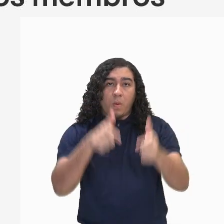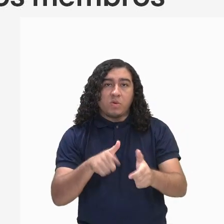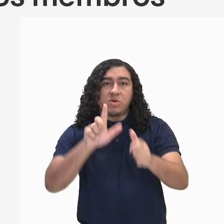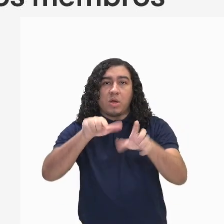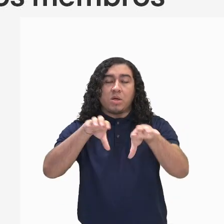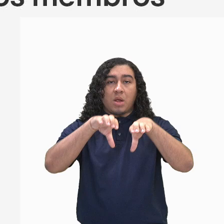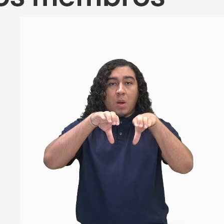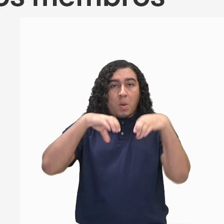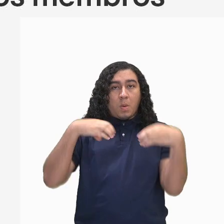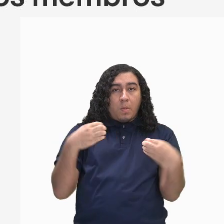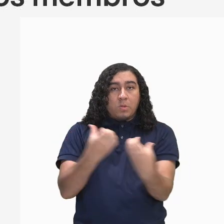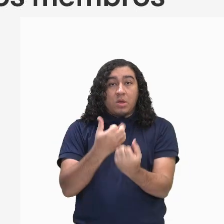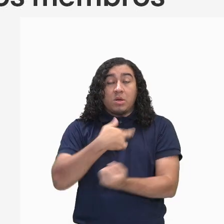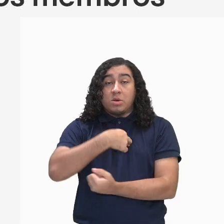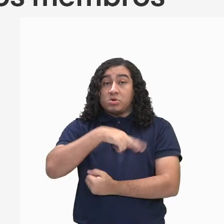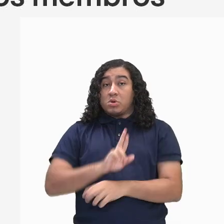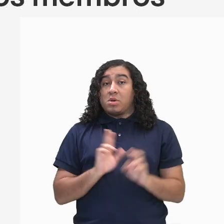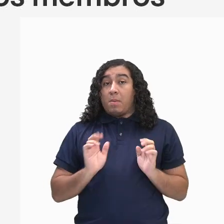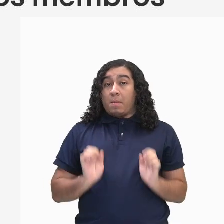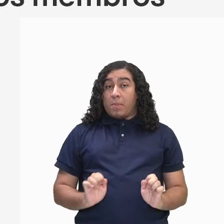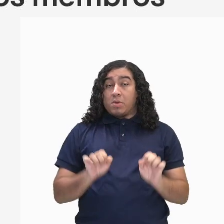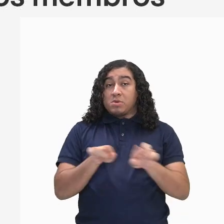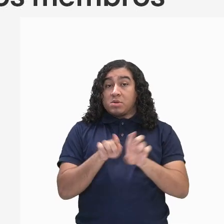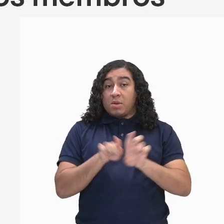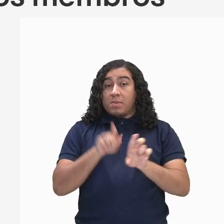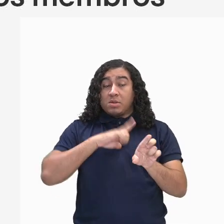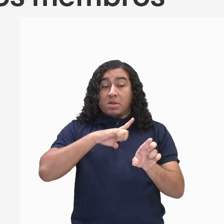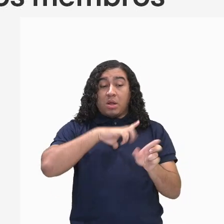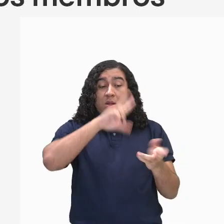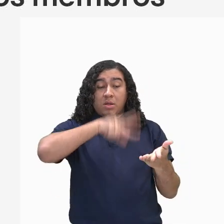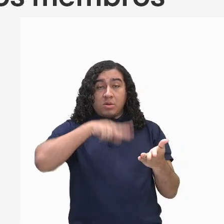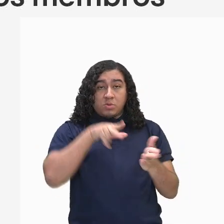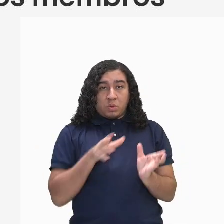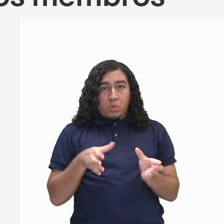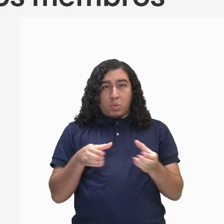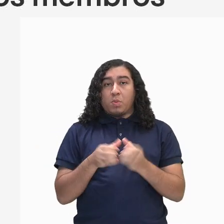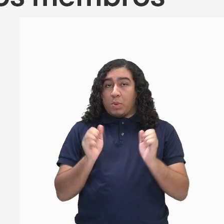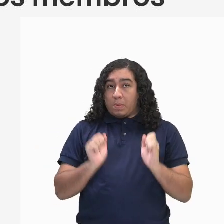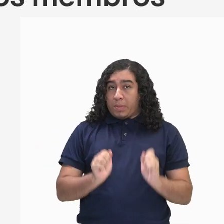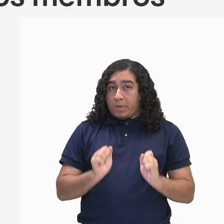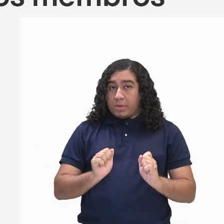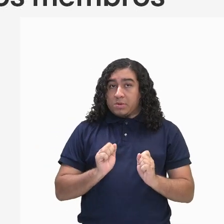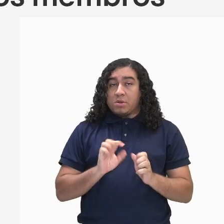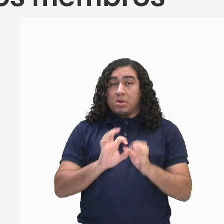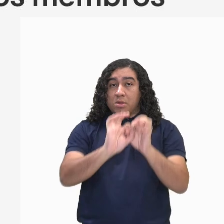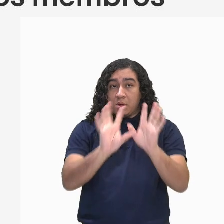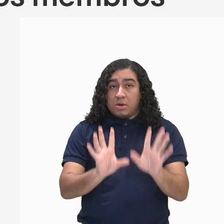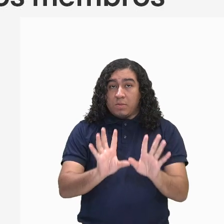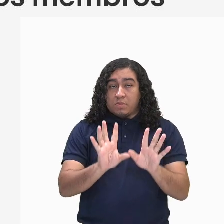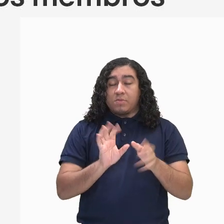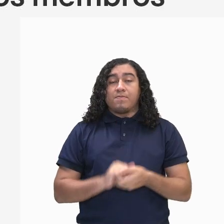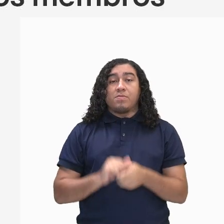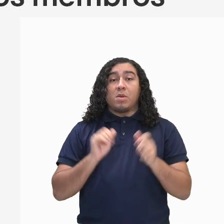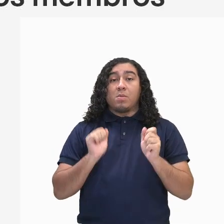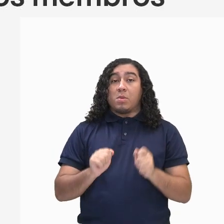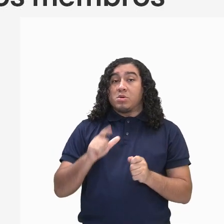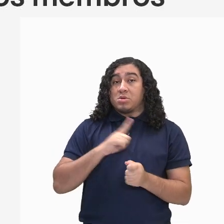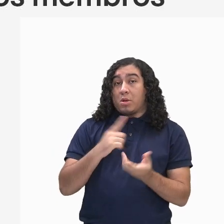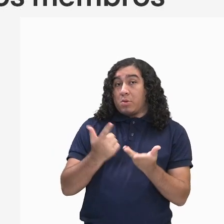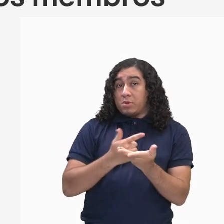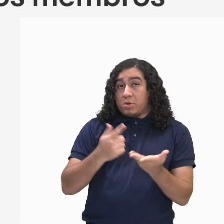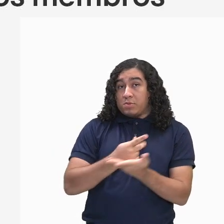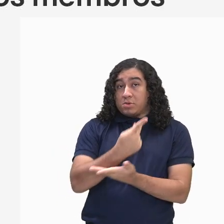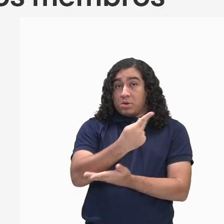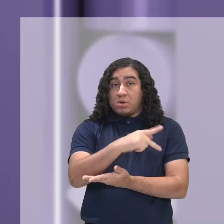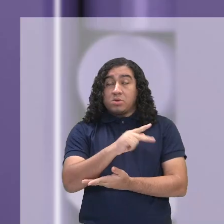comunidades religiosas e podem ser lidos pelos membros desses grupos, né? Seja as escrituras sagradas, sejam os